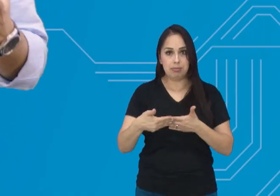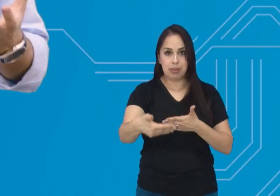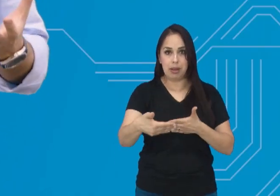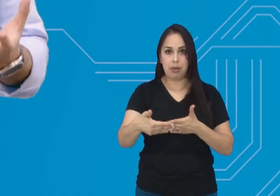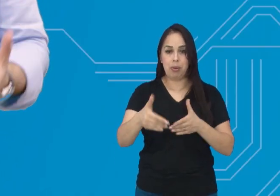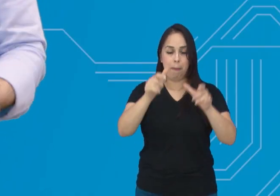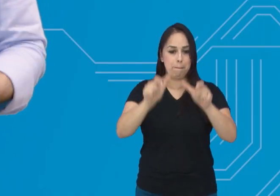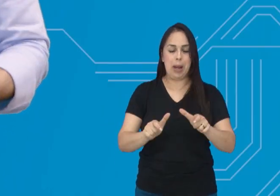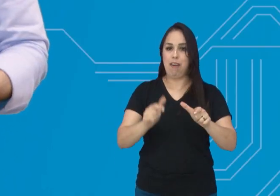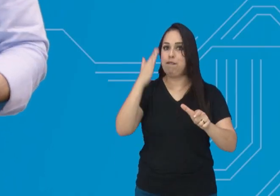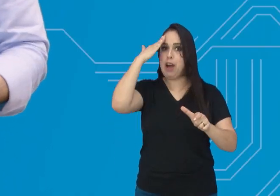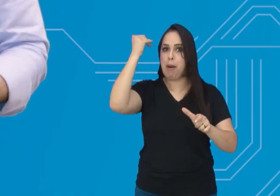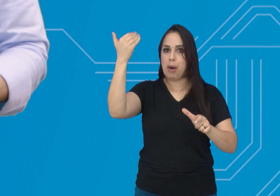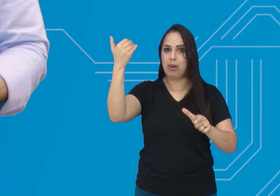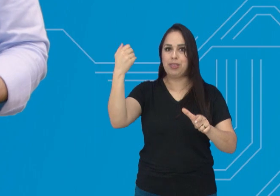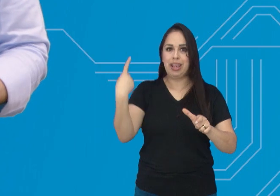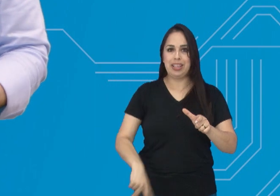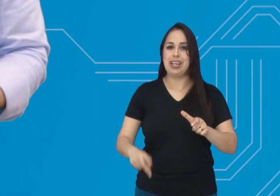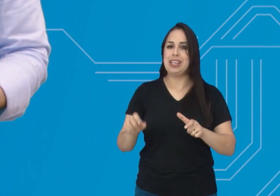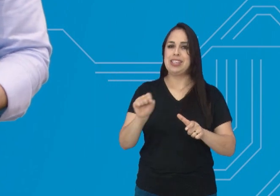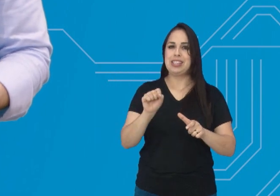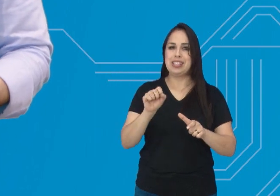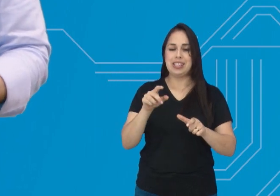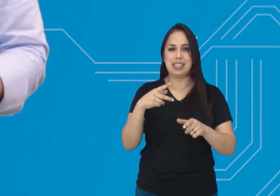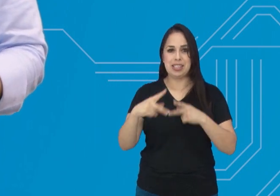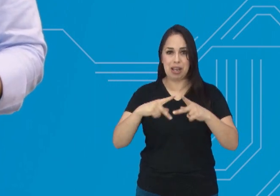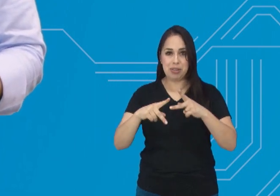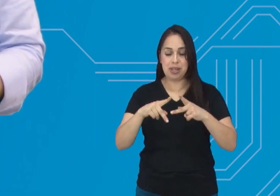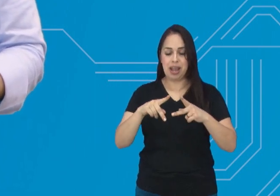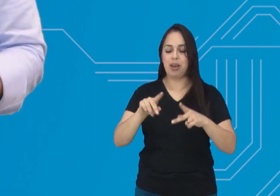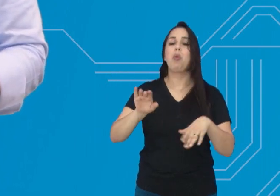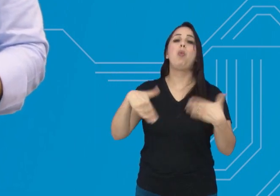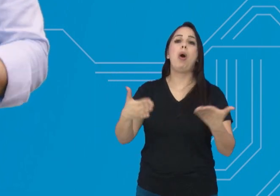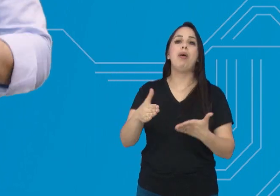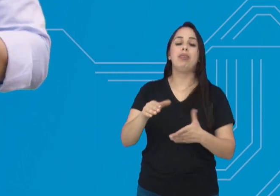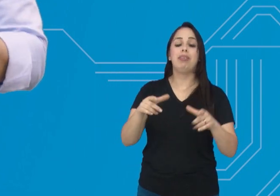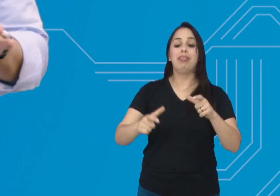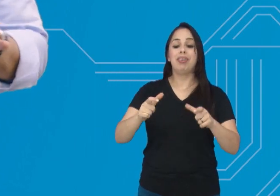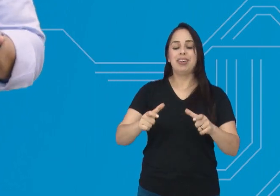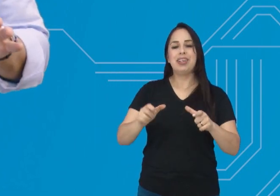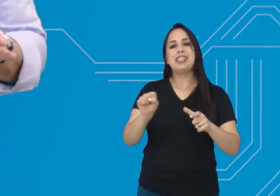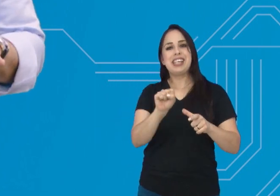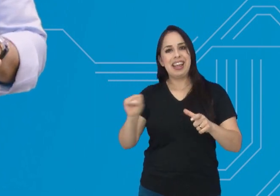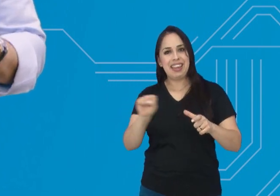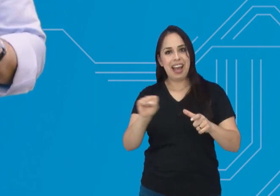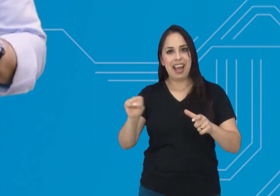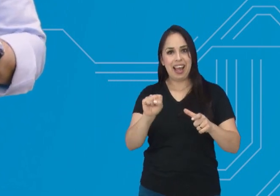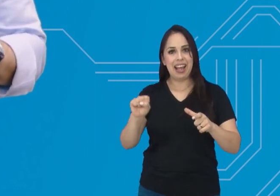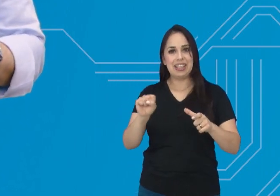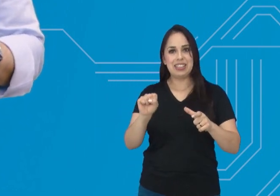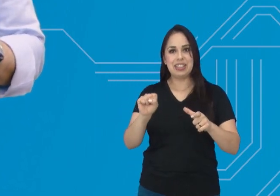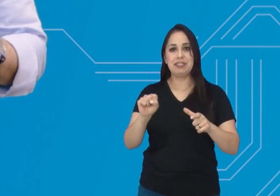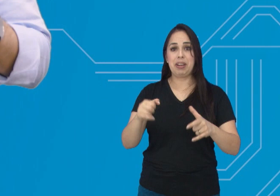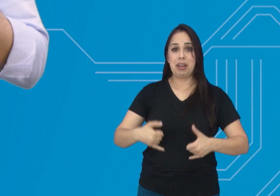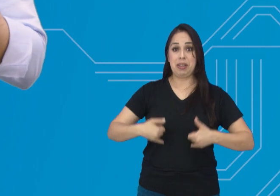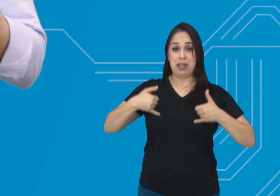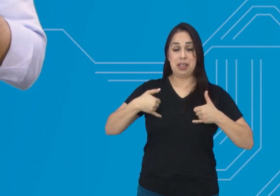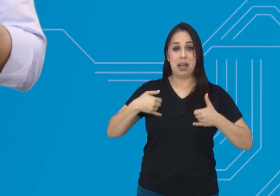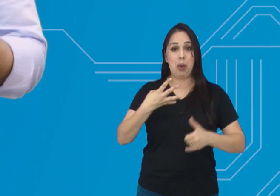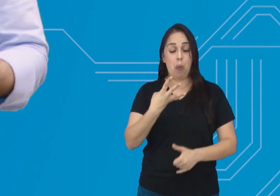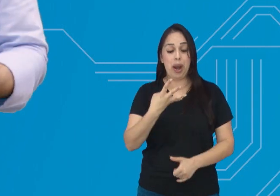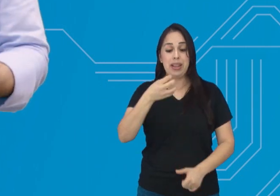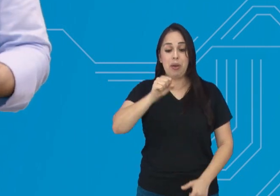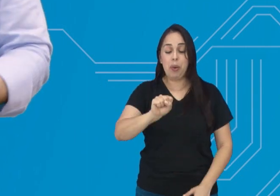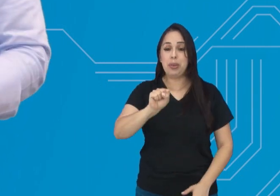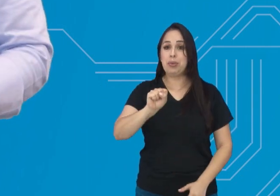muito famoso de São José dos Campos vai ficar mais velho. O Jardim Satélite, um dos bairros mais tradicionais da Zona Sul, completa